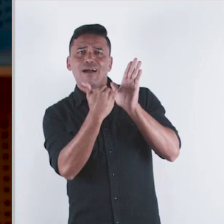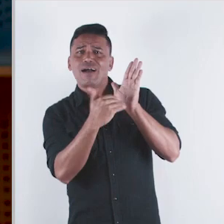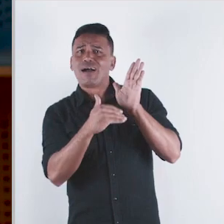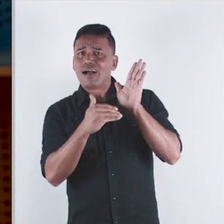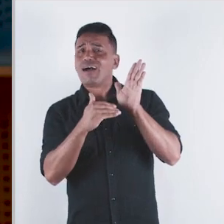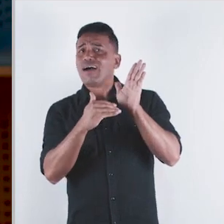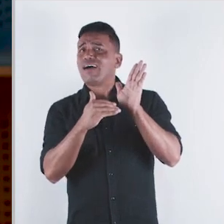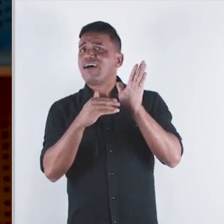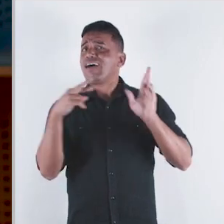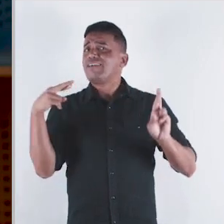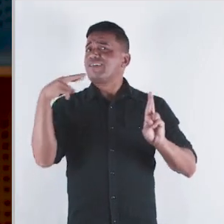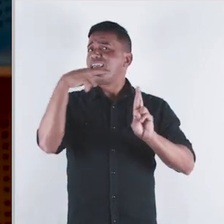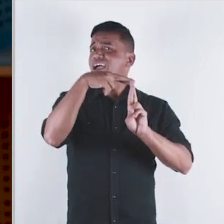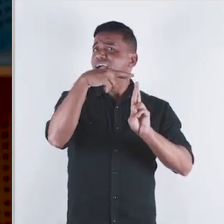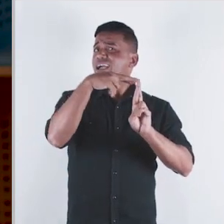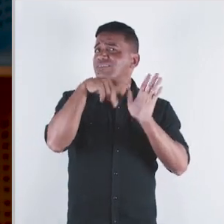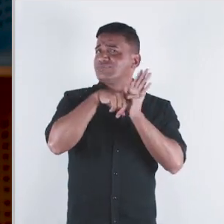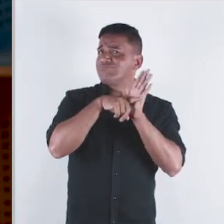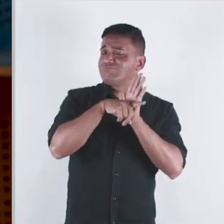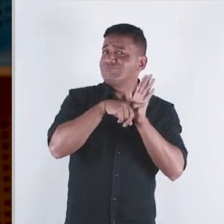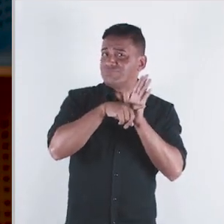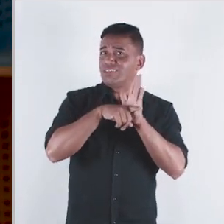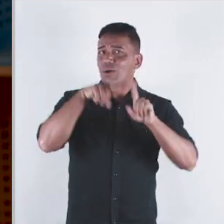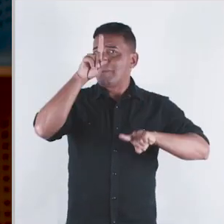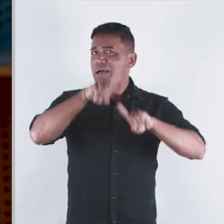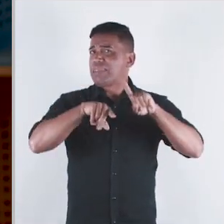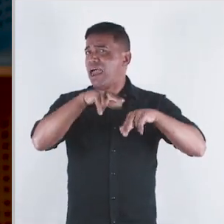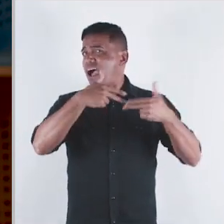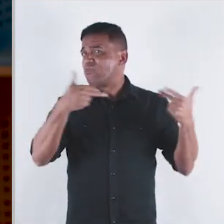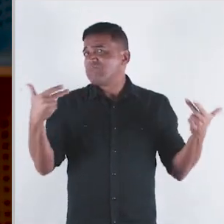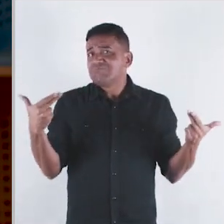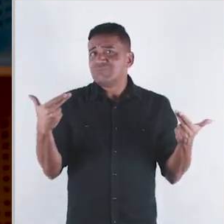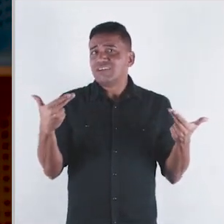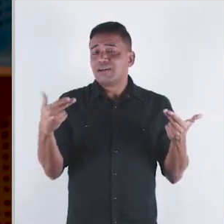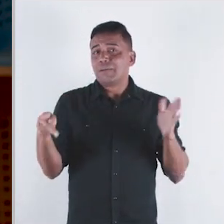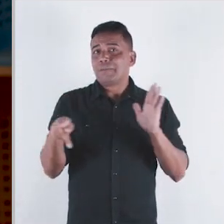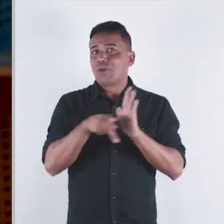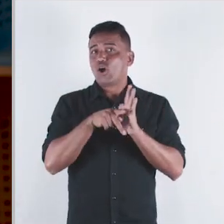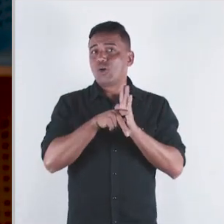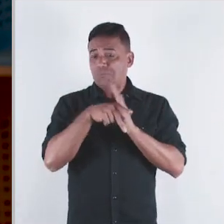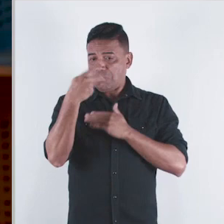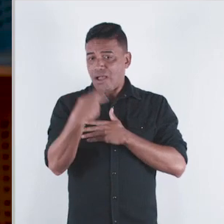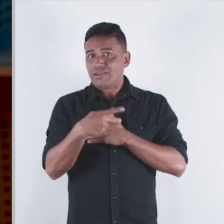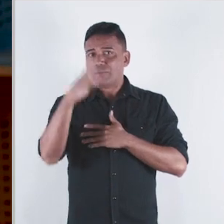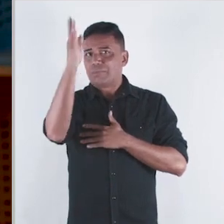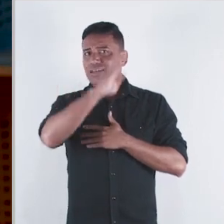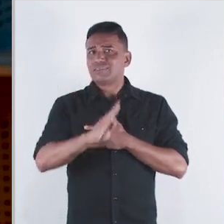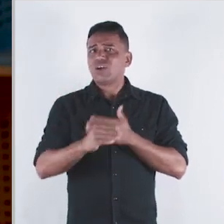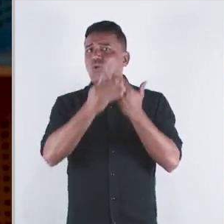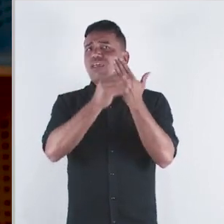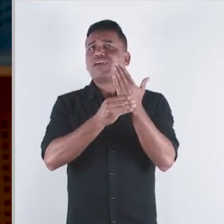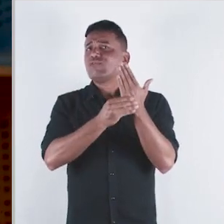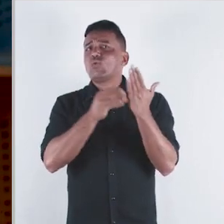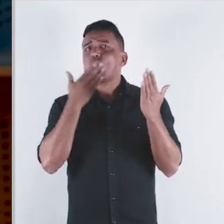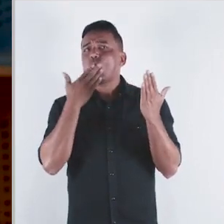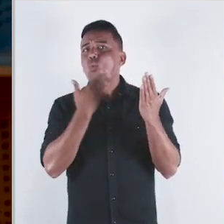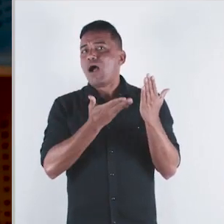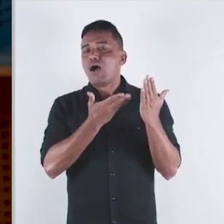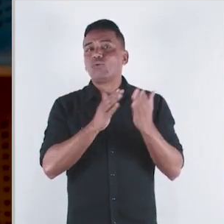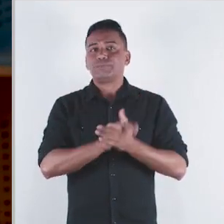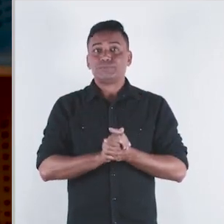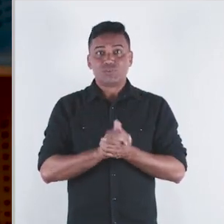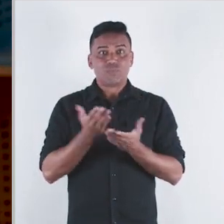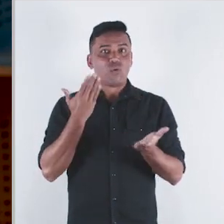material crítico publicado a respeito dessas obras no Brasil. Nós vamos